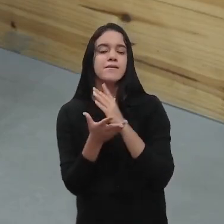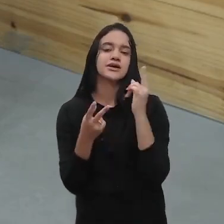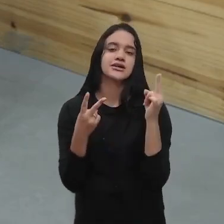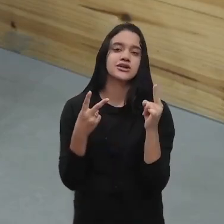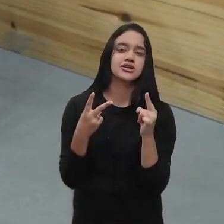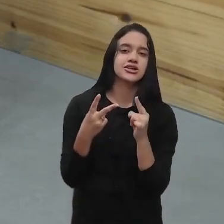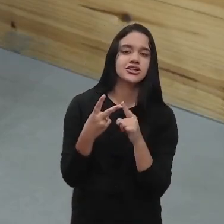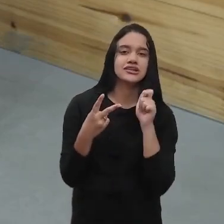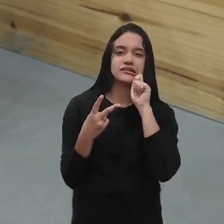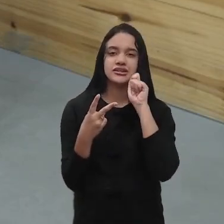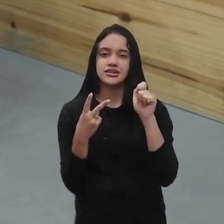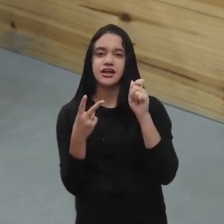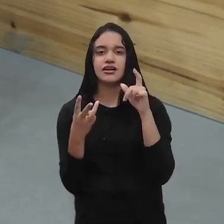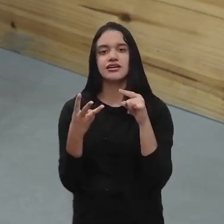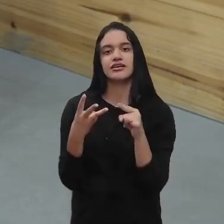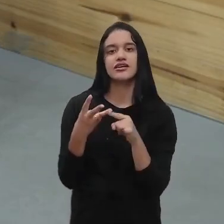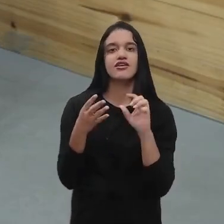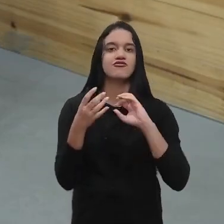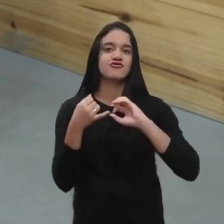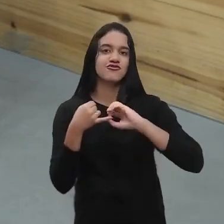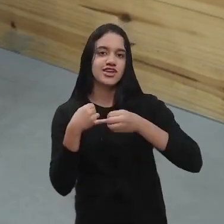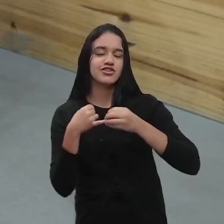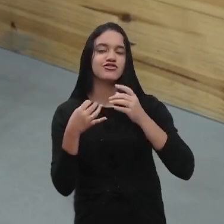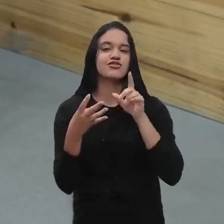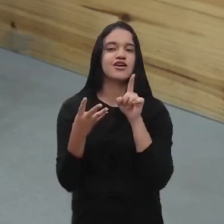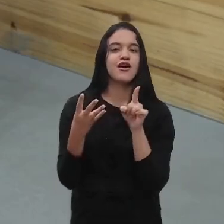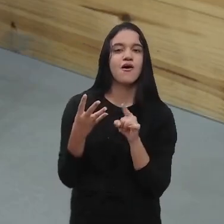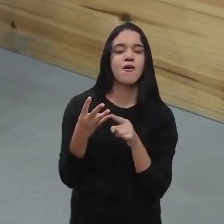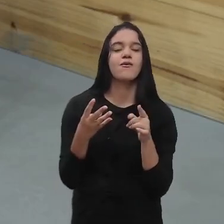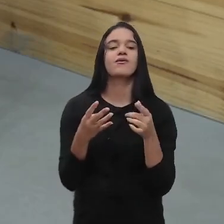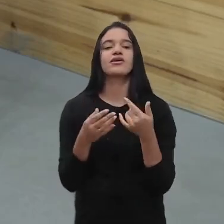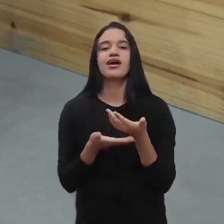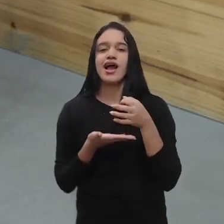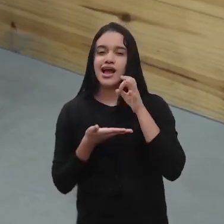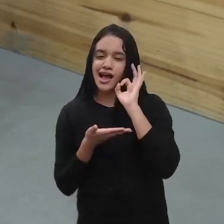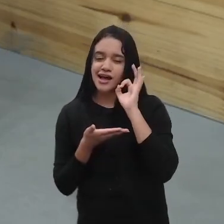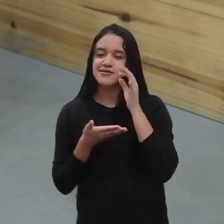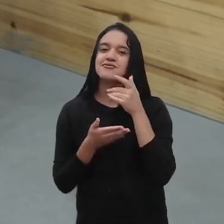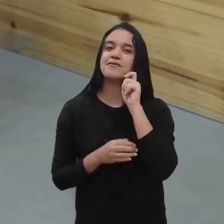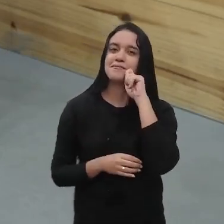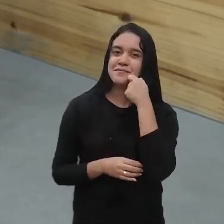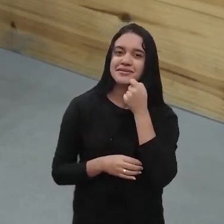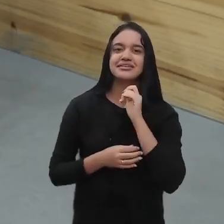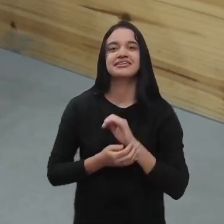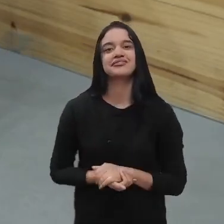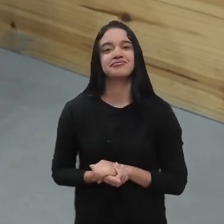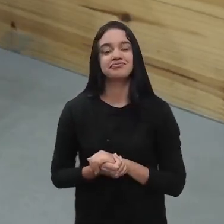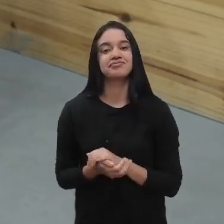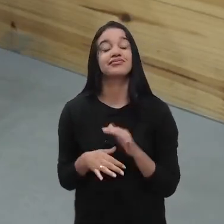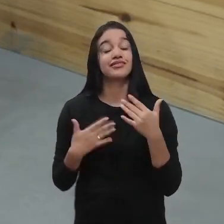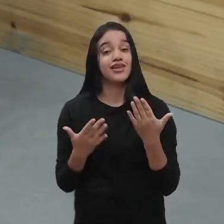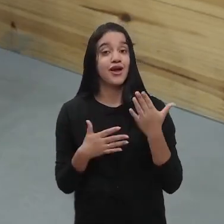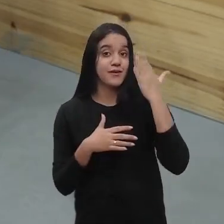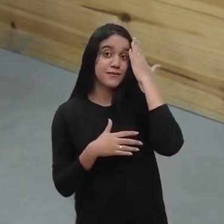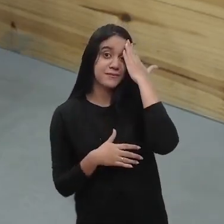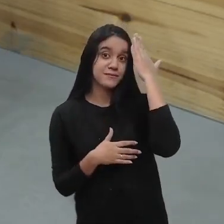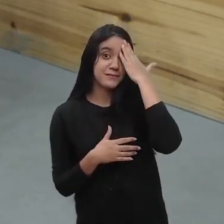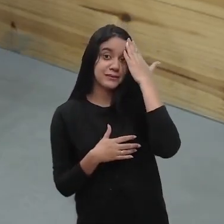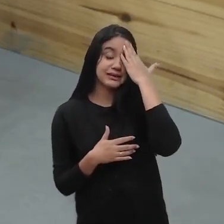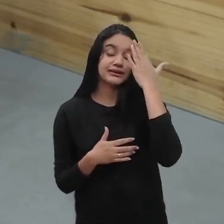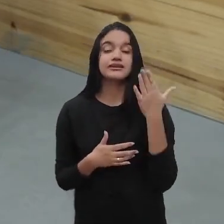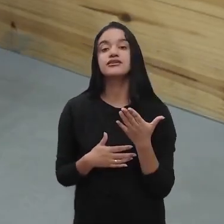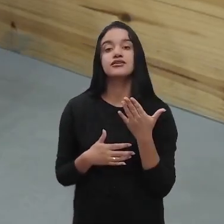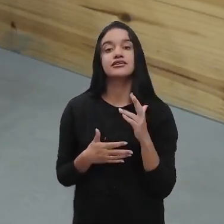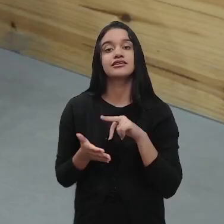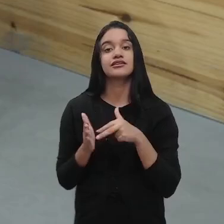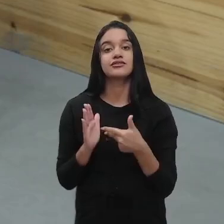charque, cuscuz, feijão, café e o pão com manteiga. Para eles entenderem que fazia parte. Ou